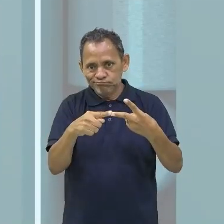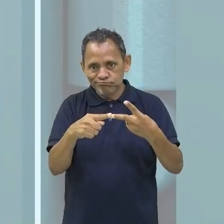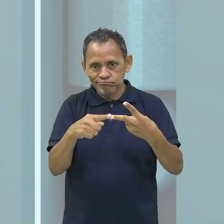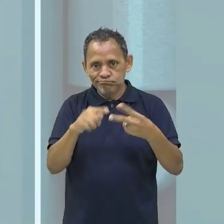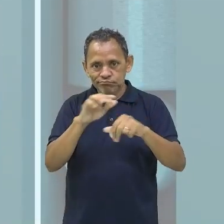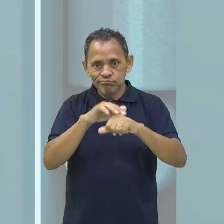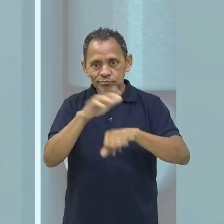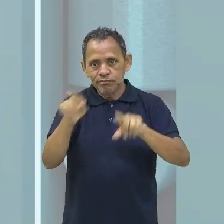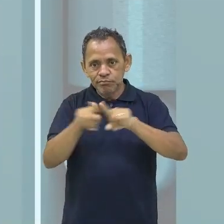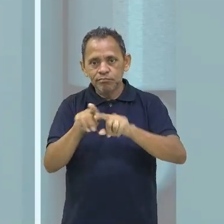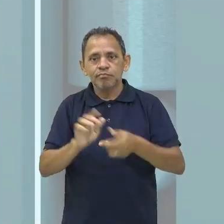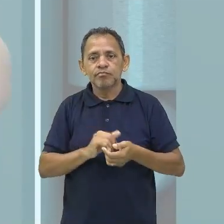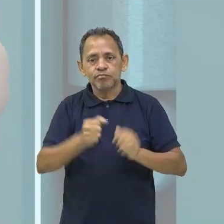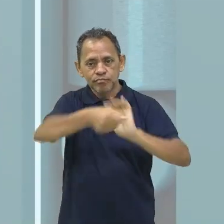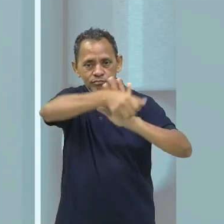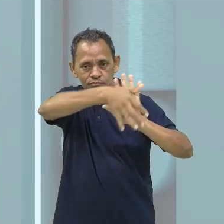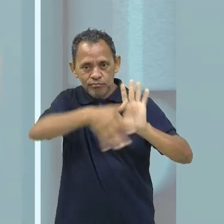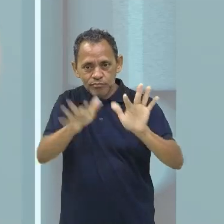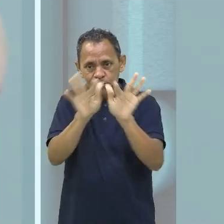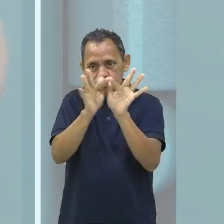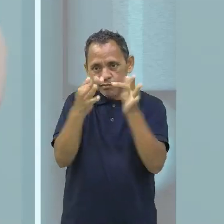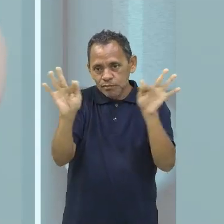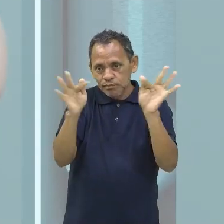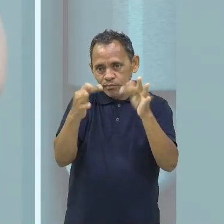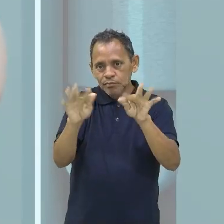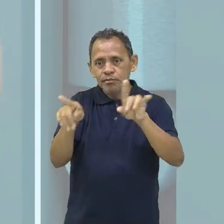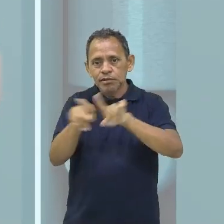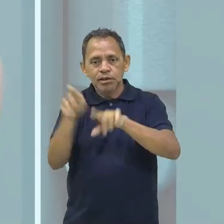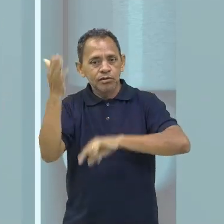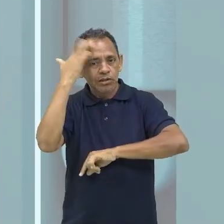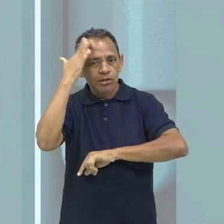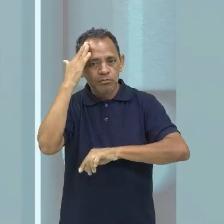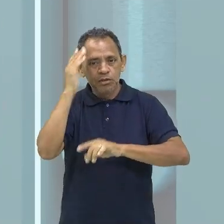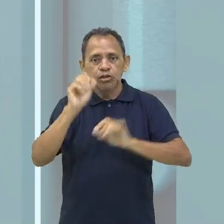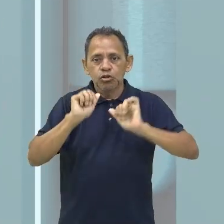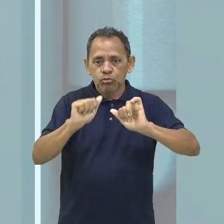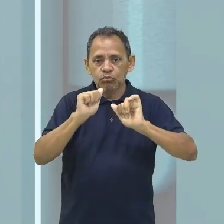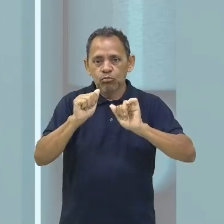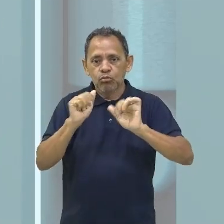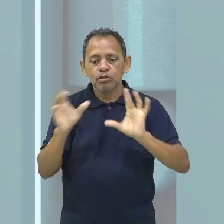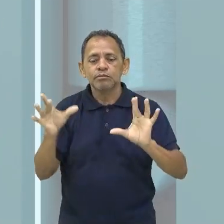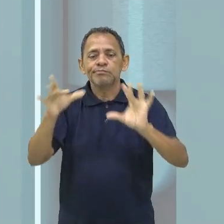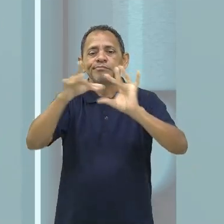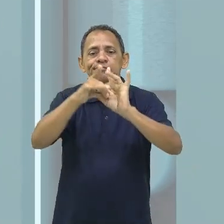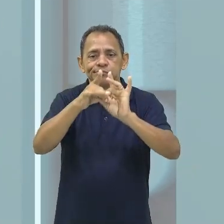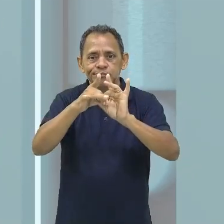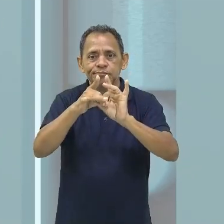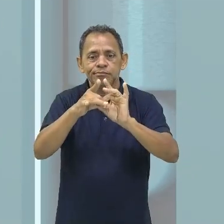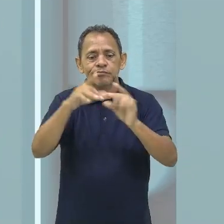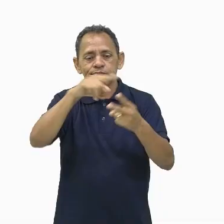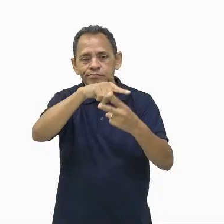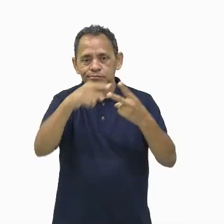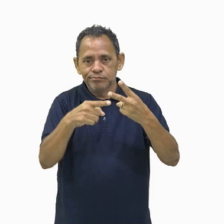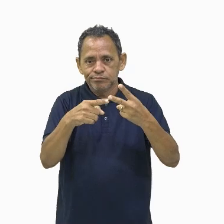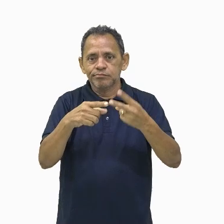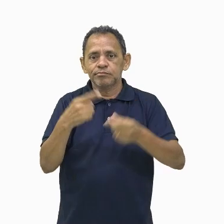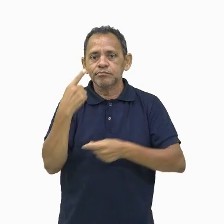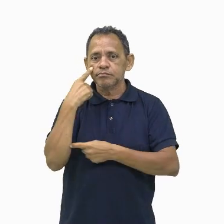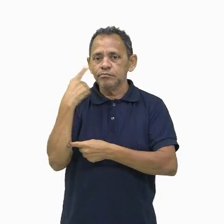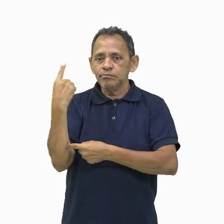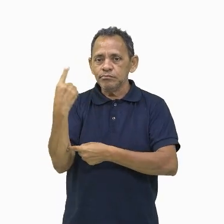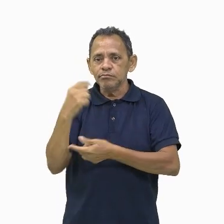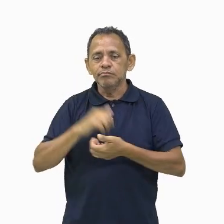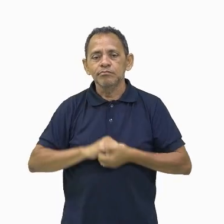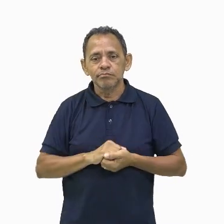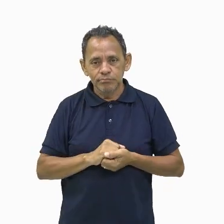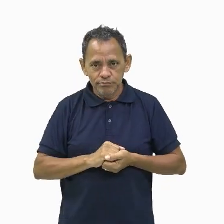construção que têm aí um entendimento que pode ser associado um ao outro. Então, vamos a elas.